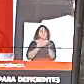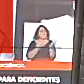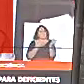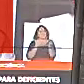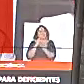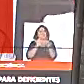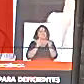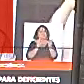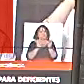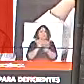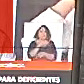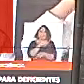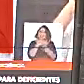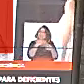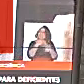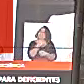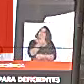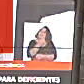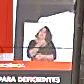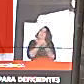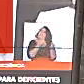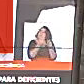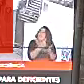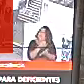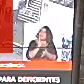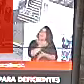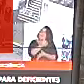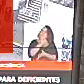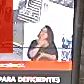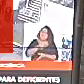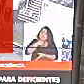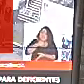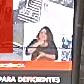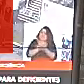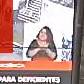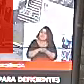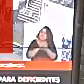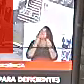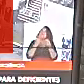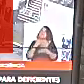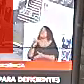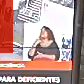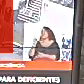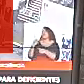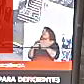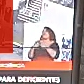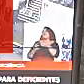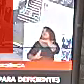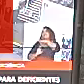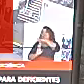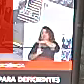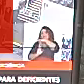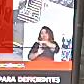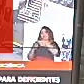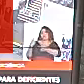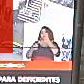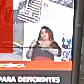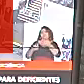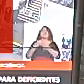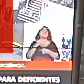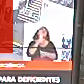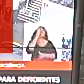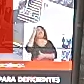gente essa fórmula, né? Ele falou, Wendel, é porque eu descansei um pouco da política. Eu falei, então está explicado. Que a política, né, doutor Maurício, deixa a gente com cabelo branco, com